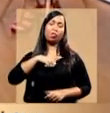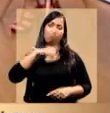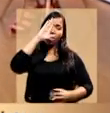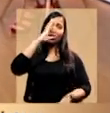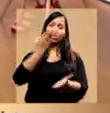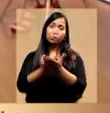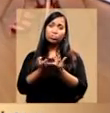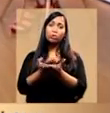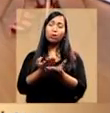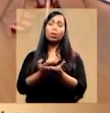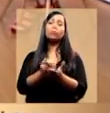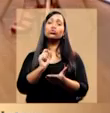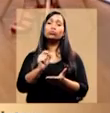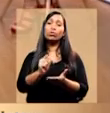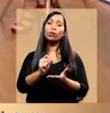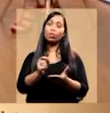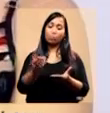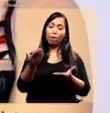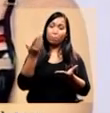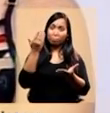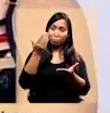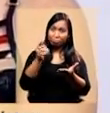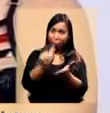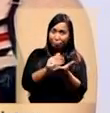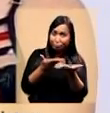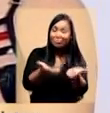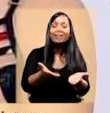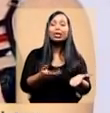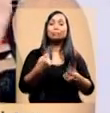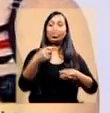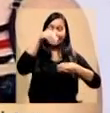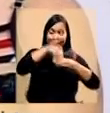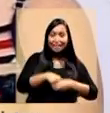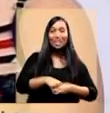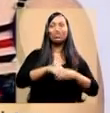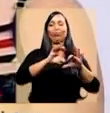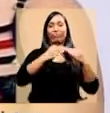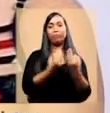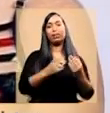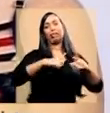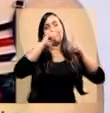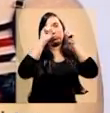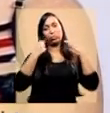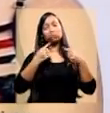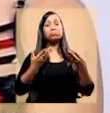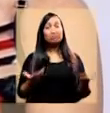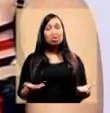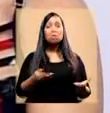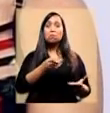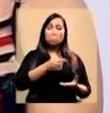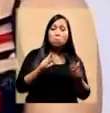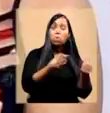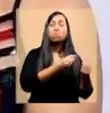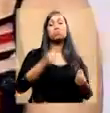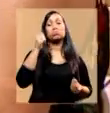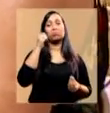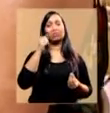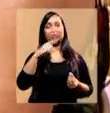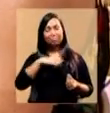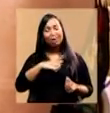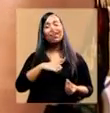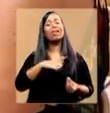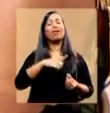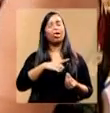sabe? Acreditamos na subnotificação, porque a violência está instalada nos lares, né? E muitas ainda